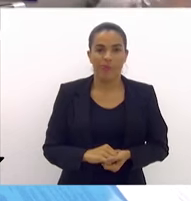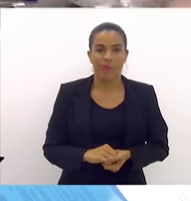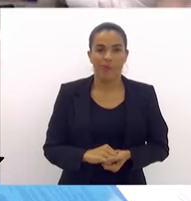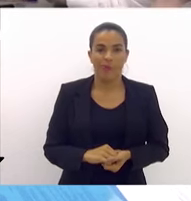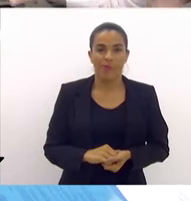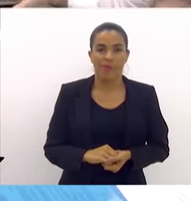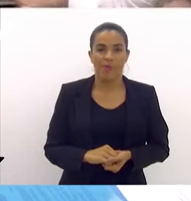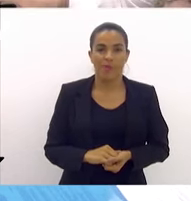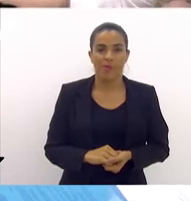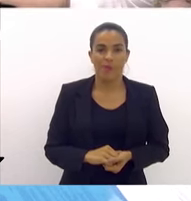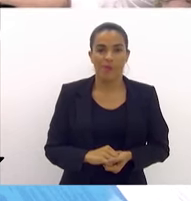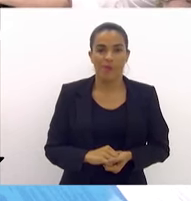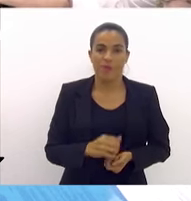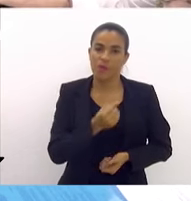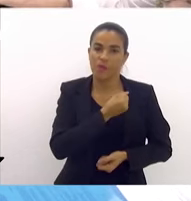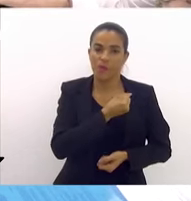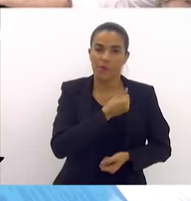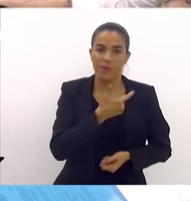Então,